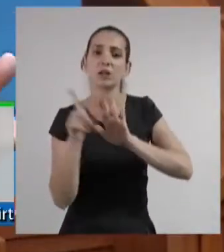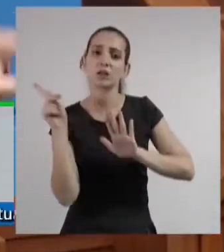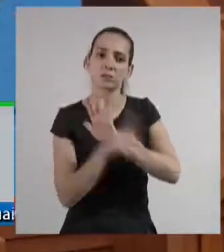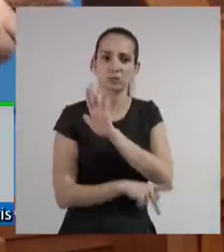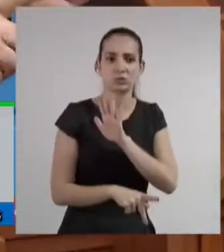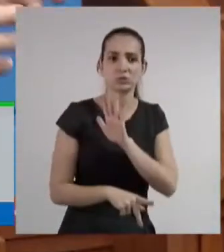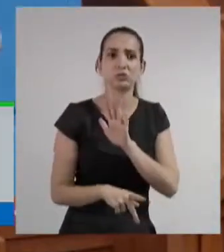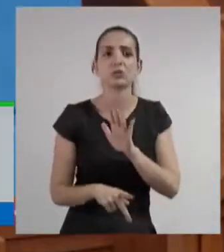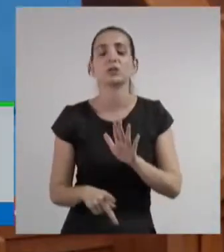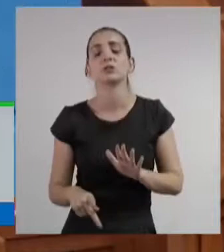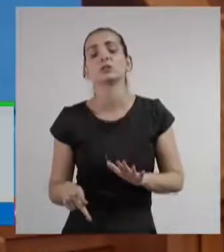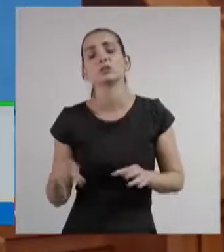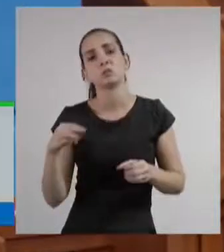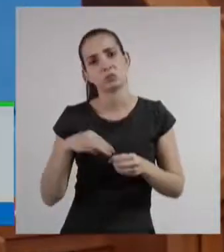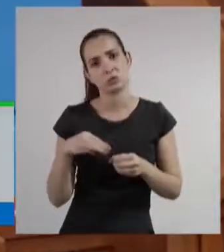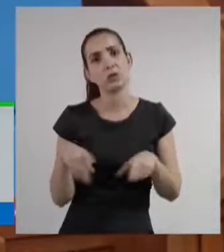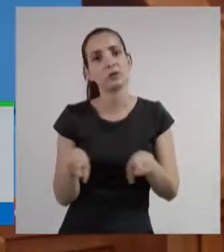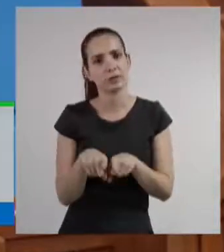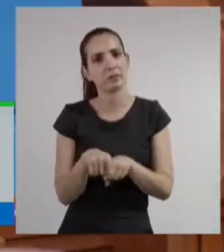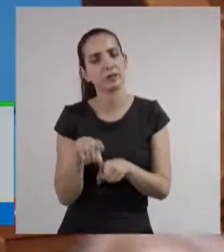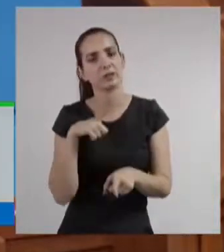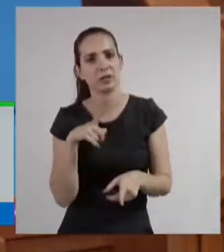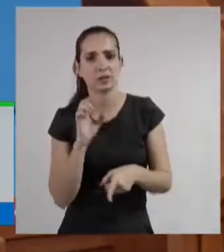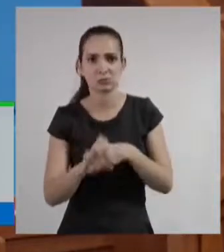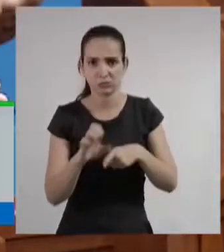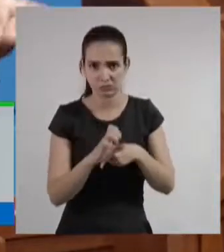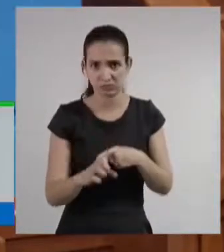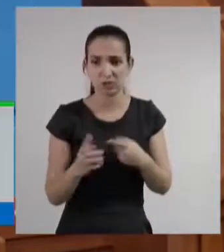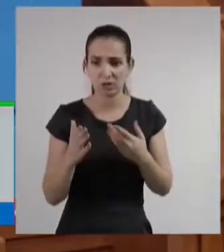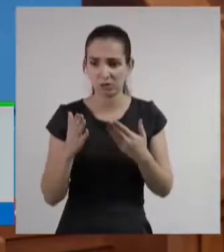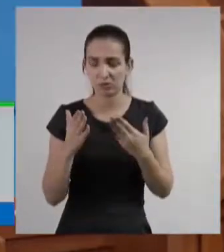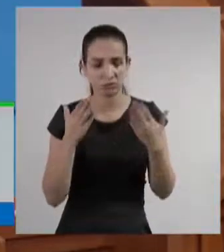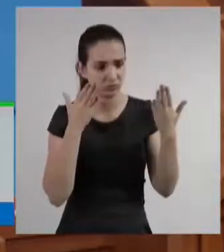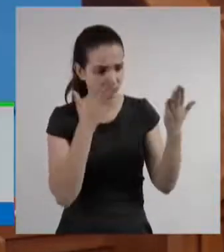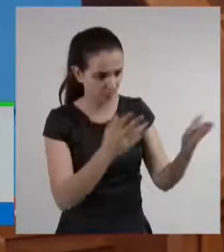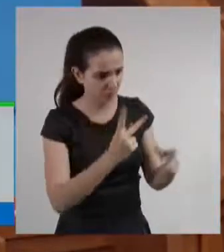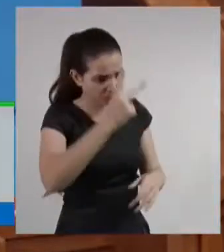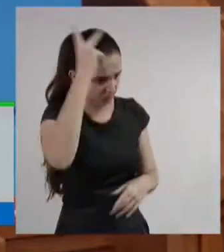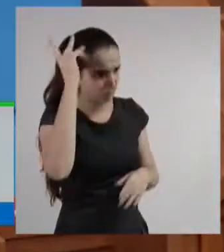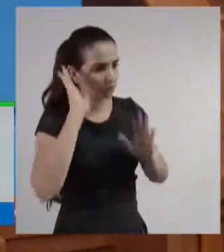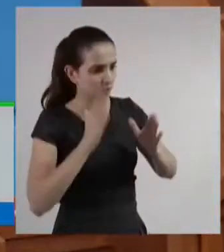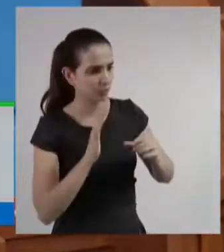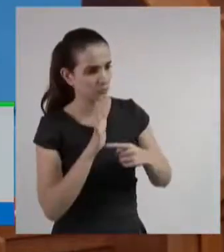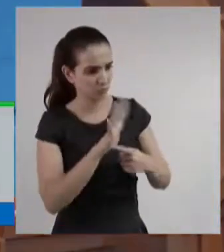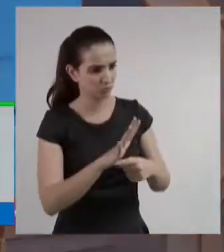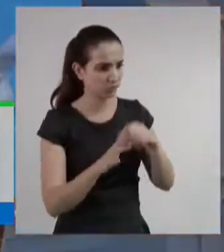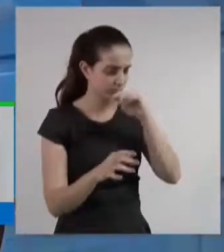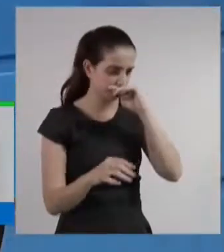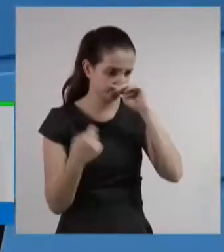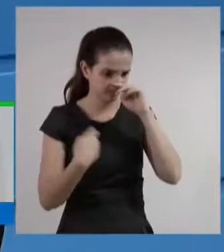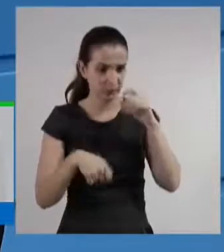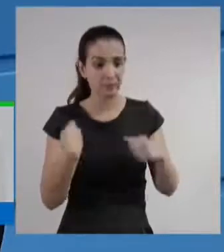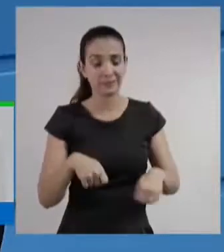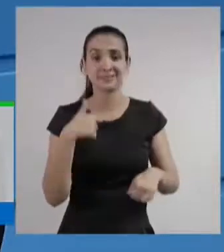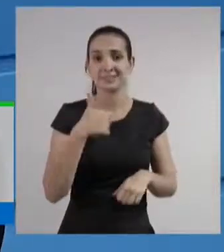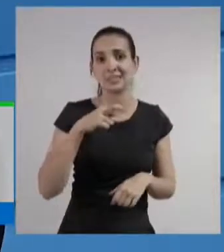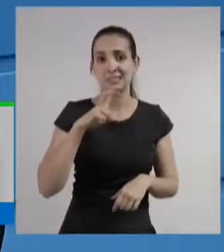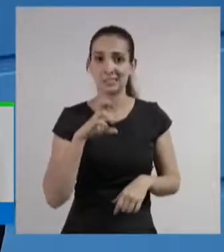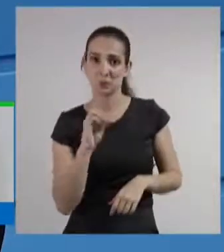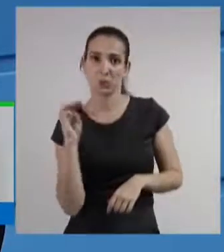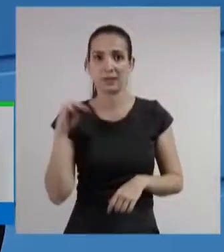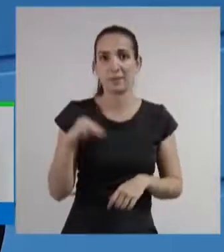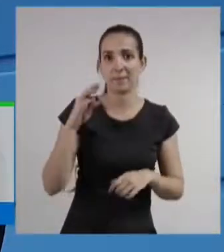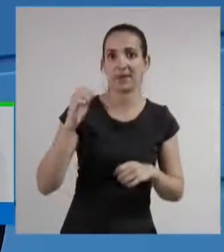um estadual, que Vossa Excelência apresentou aqui, de preservação de 150 metros. Agora, quem mais